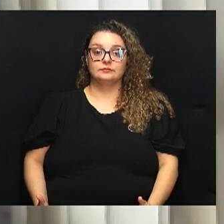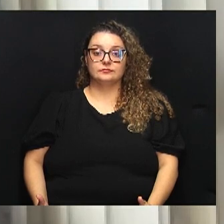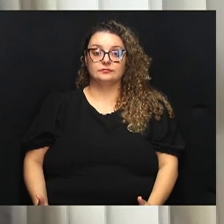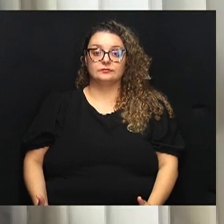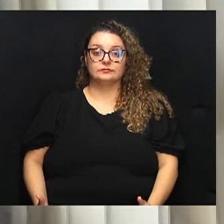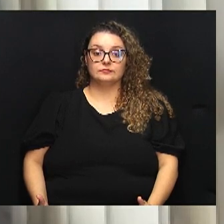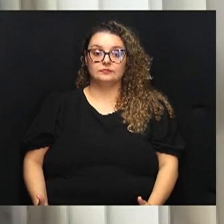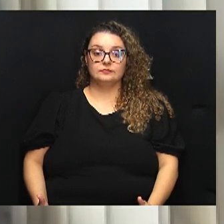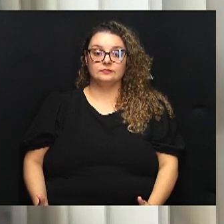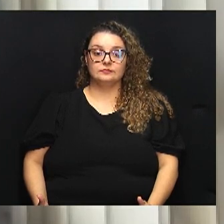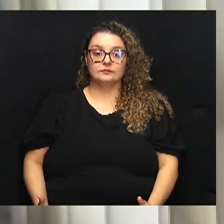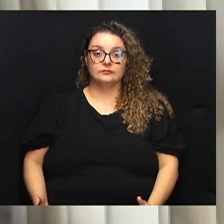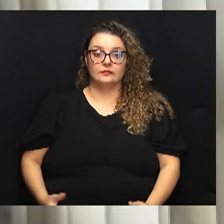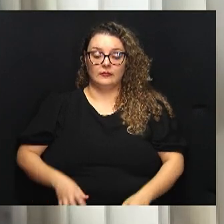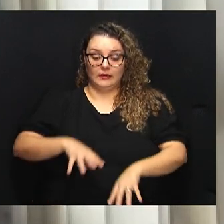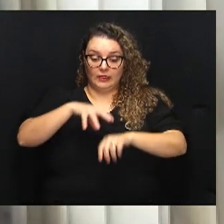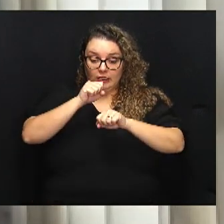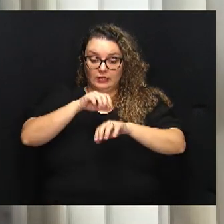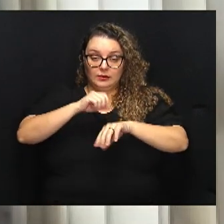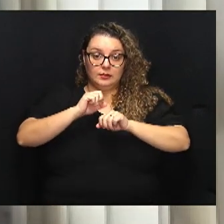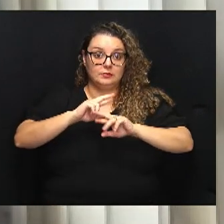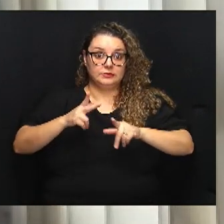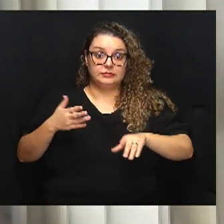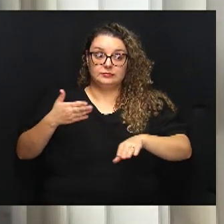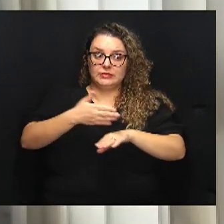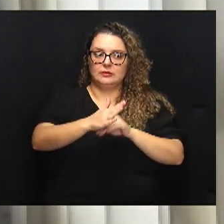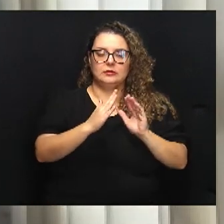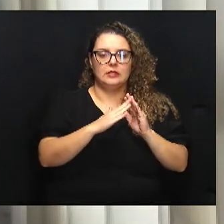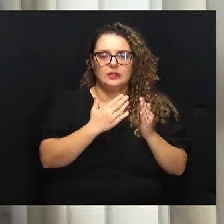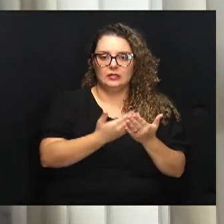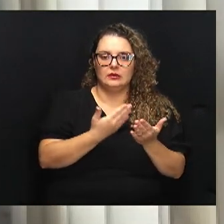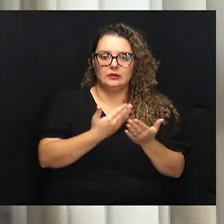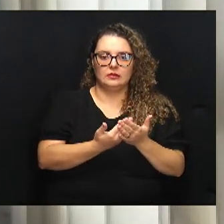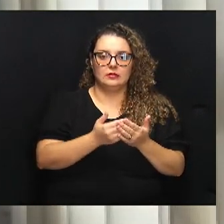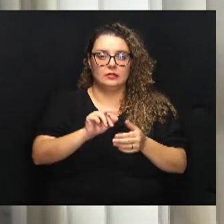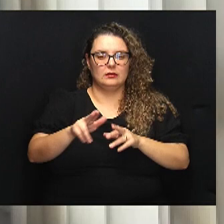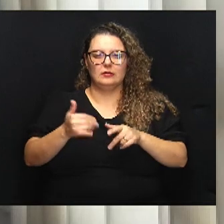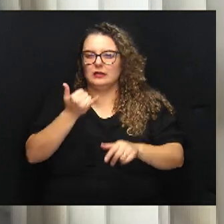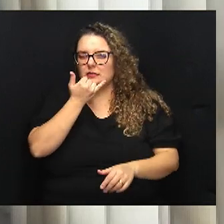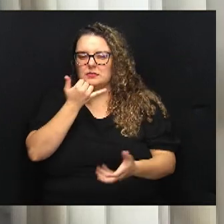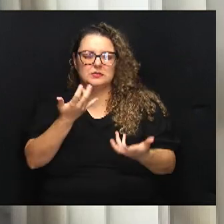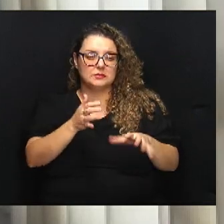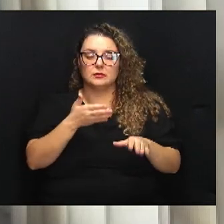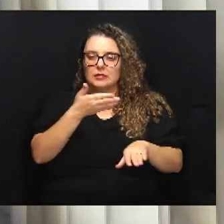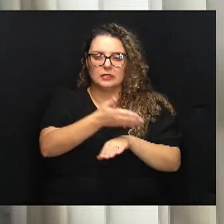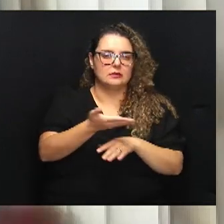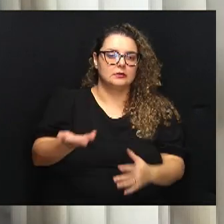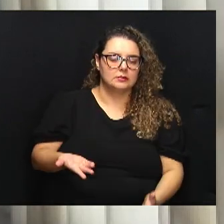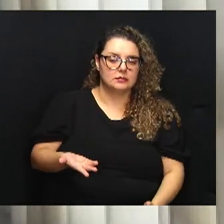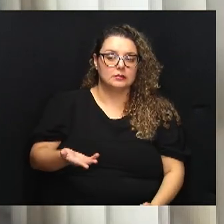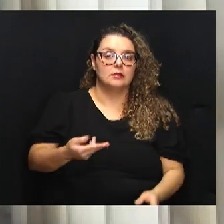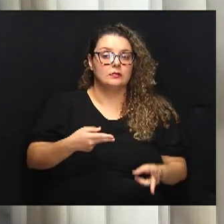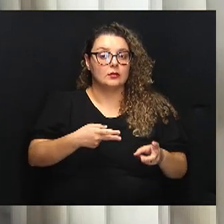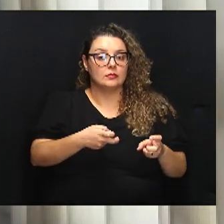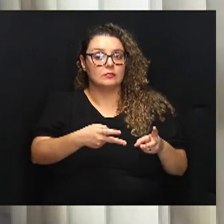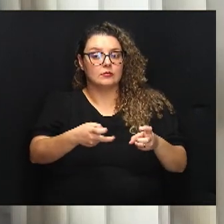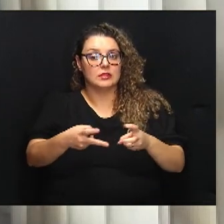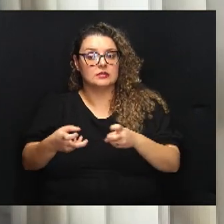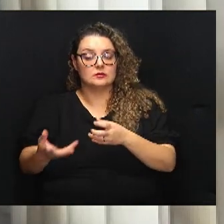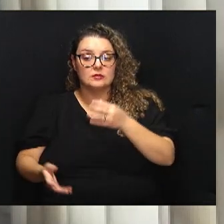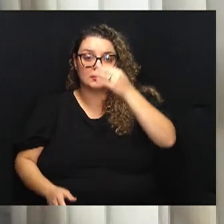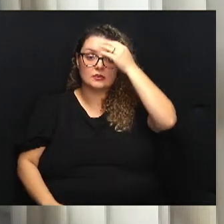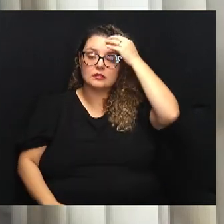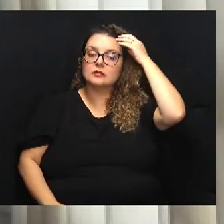realmente com uma respiração diferente para ir para a escola, ele vai usar várias desculpas de não querer ir, então você vai perceber isso. E se